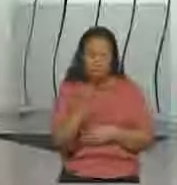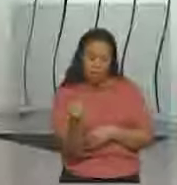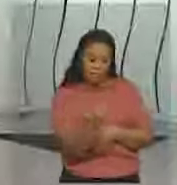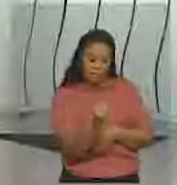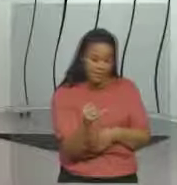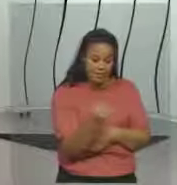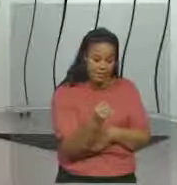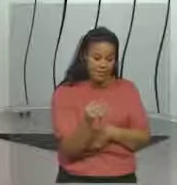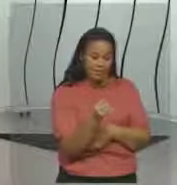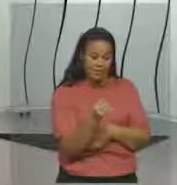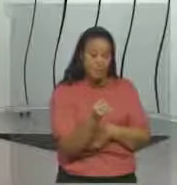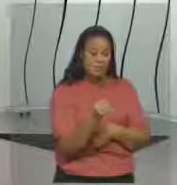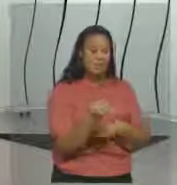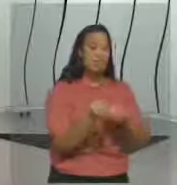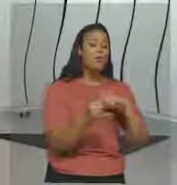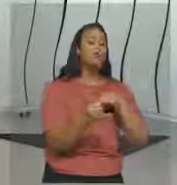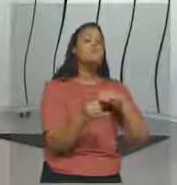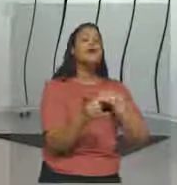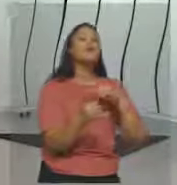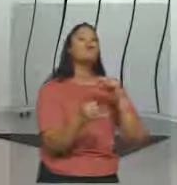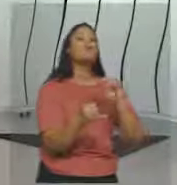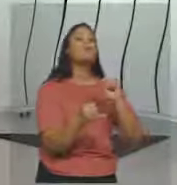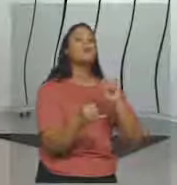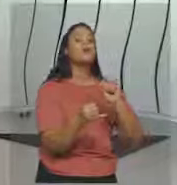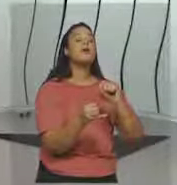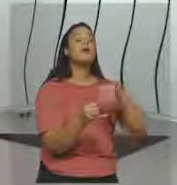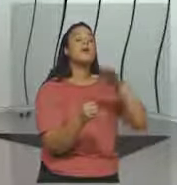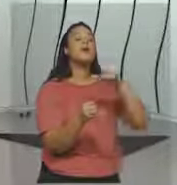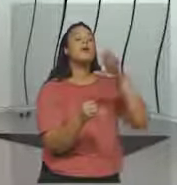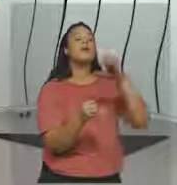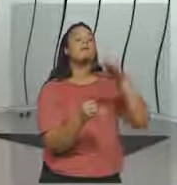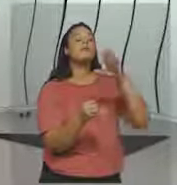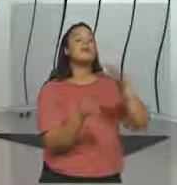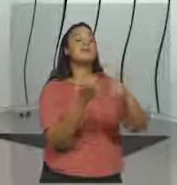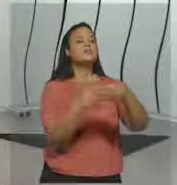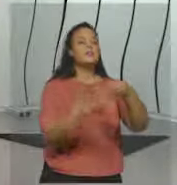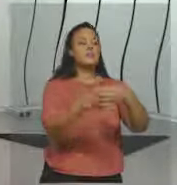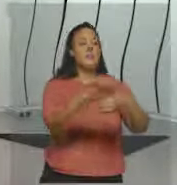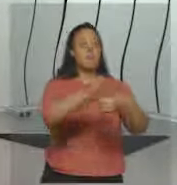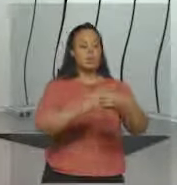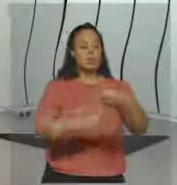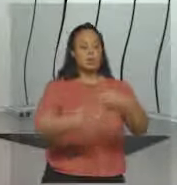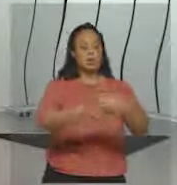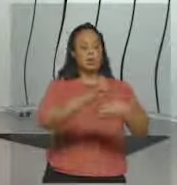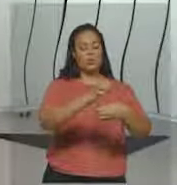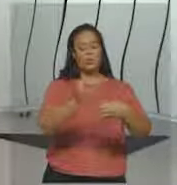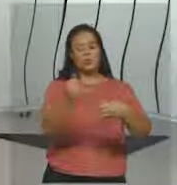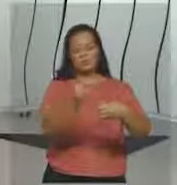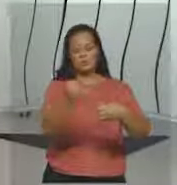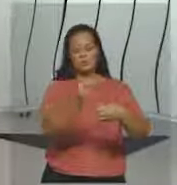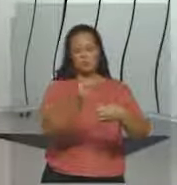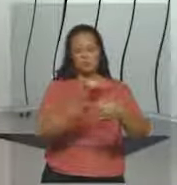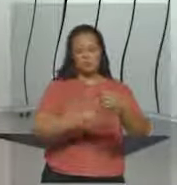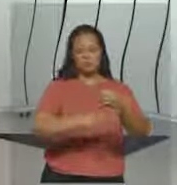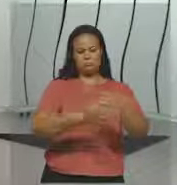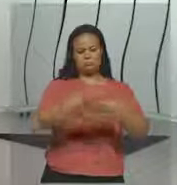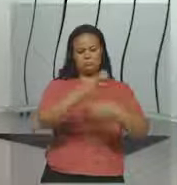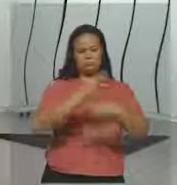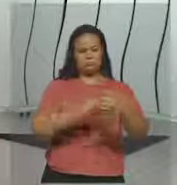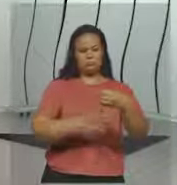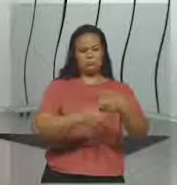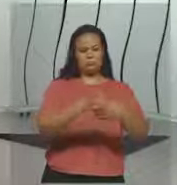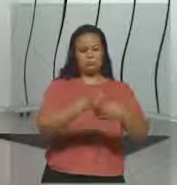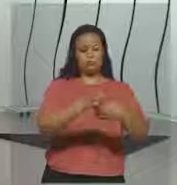polo ele tem mais elétrons, mais carga negativa. A tendência é algo que